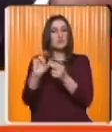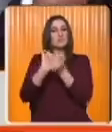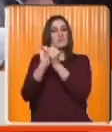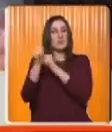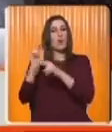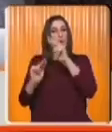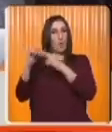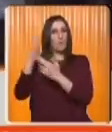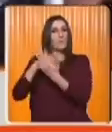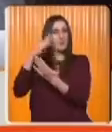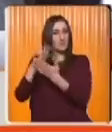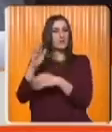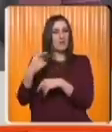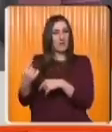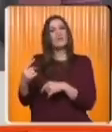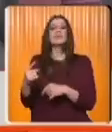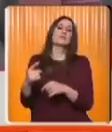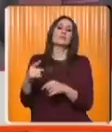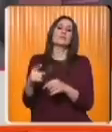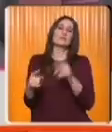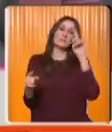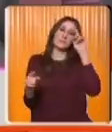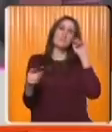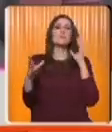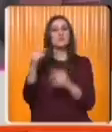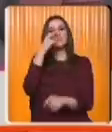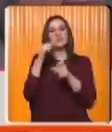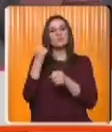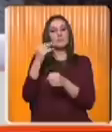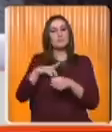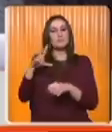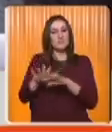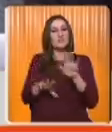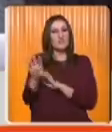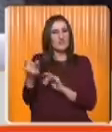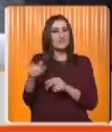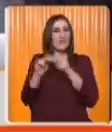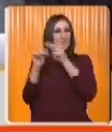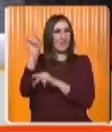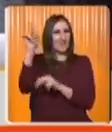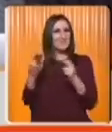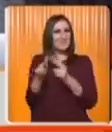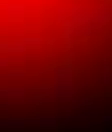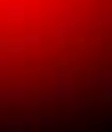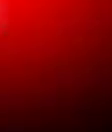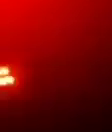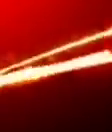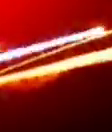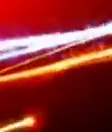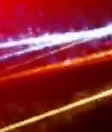recuperada, as obras estão a decorrer justamente e saem das mãos de muitos operários portugueses. Exatamente, 4 minutos de pausa, não perca o